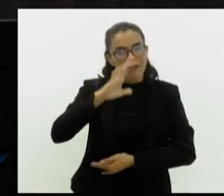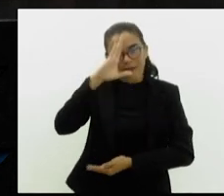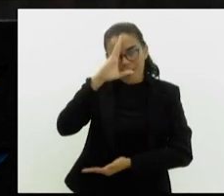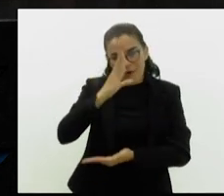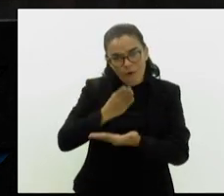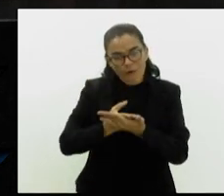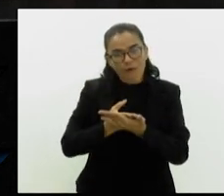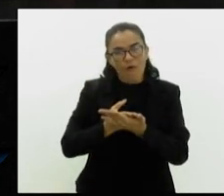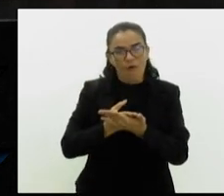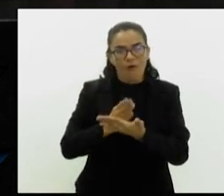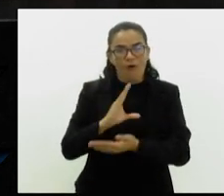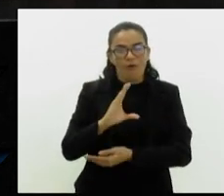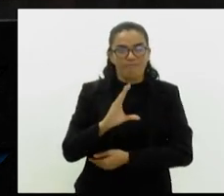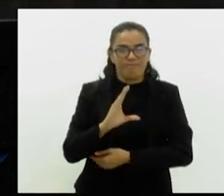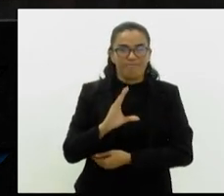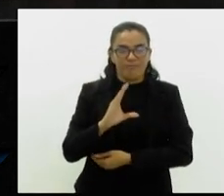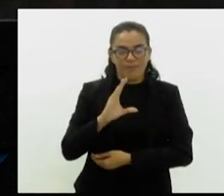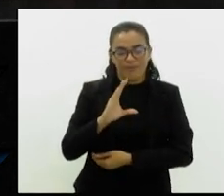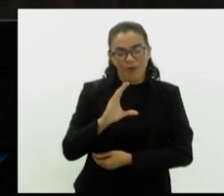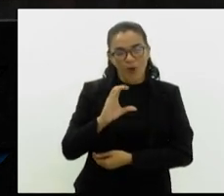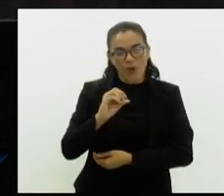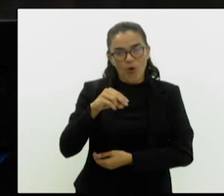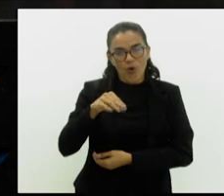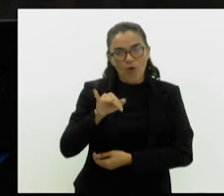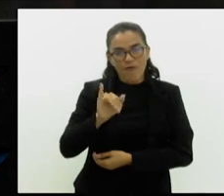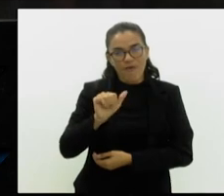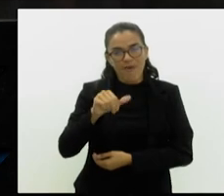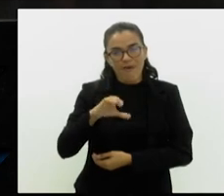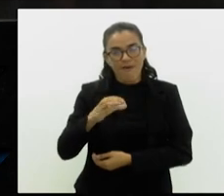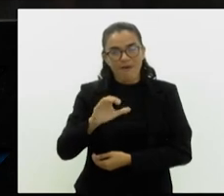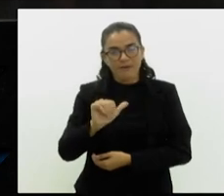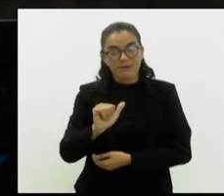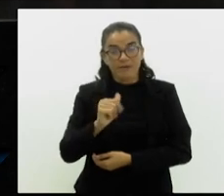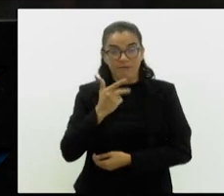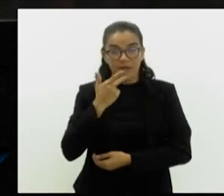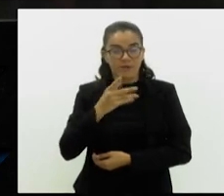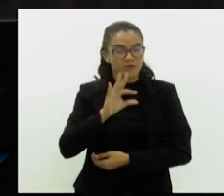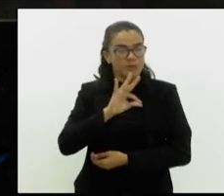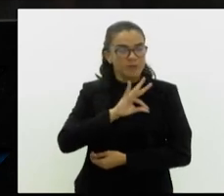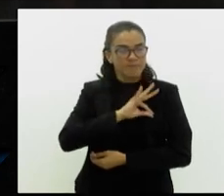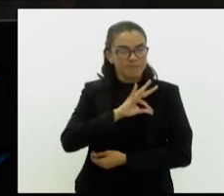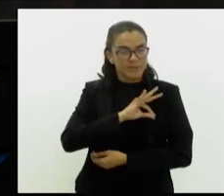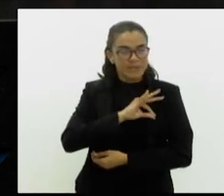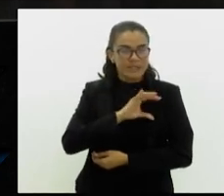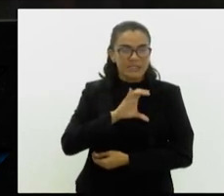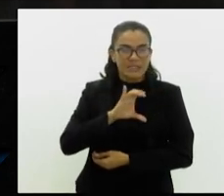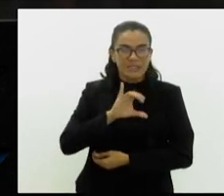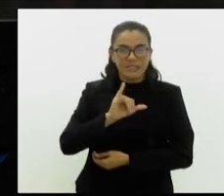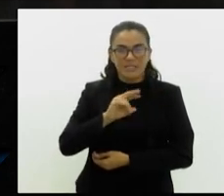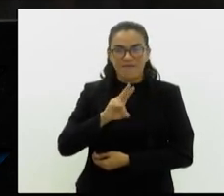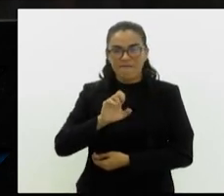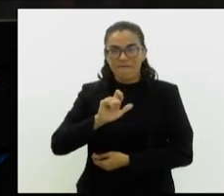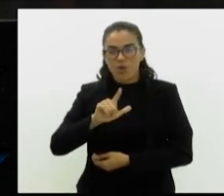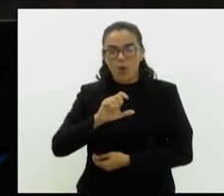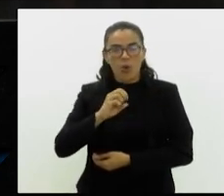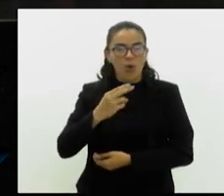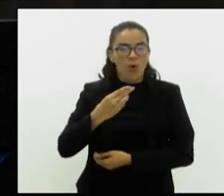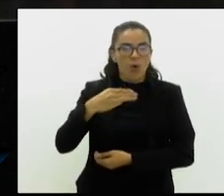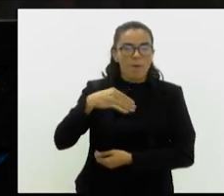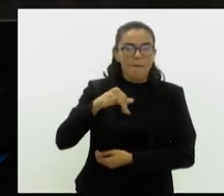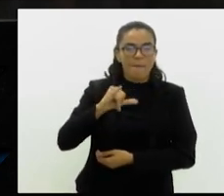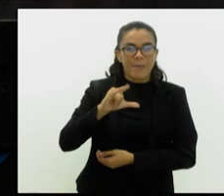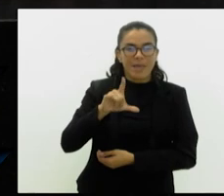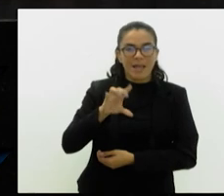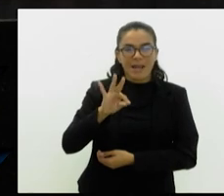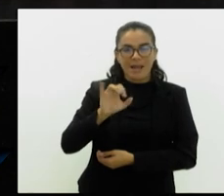credibilidade quando eu tivesse falando da polícia seja ela civil a militar qualquer polícia